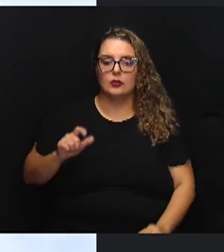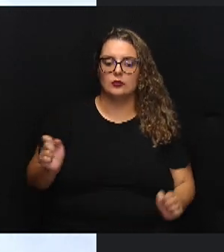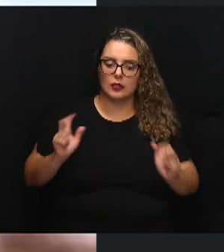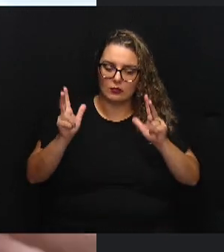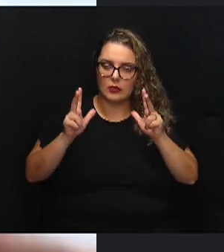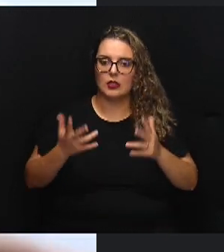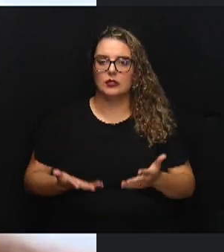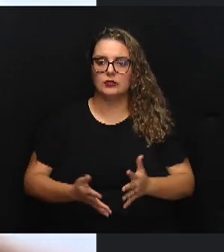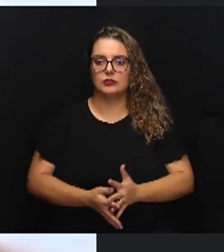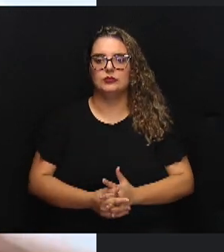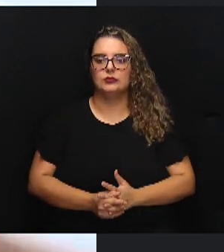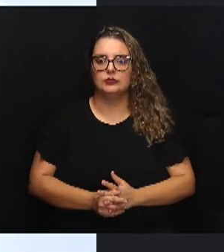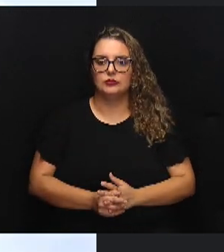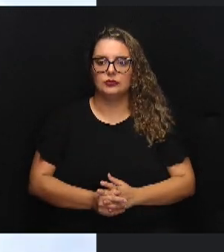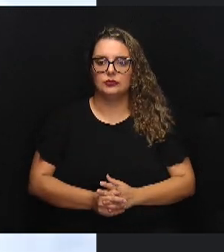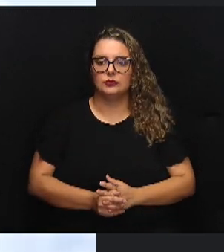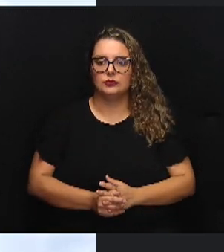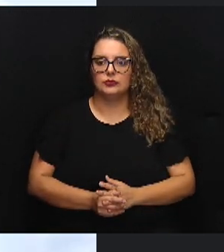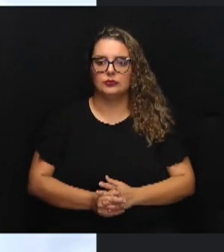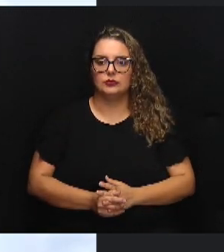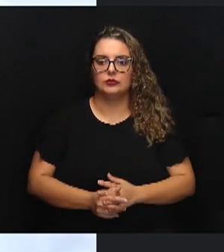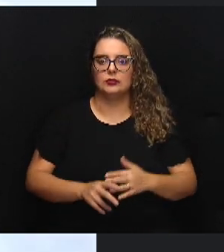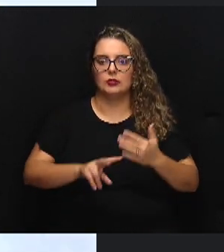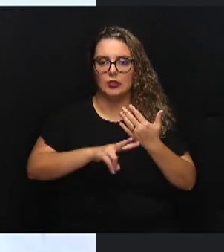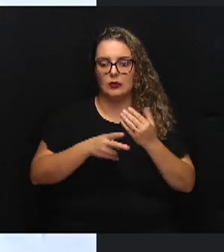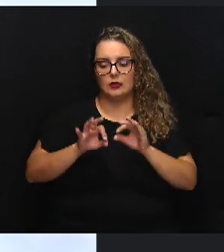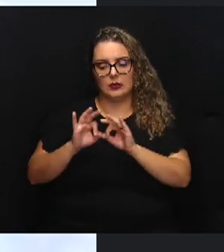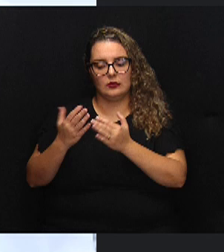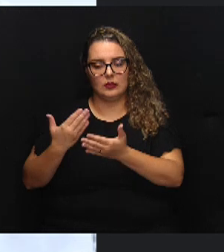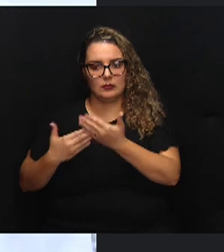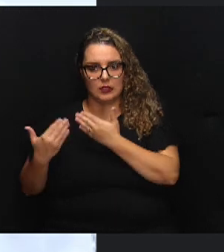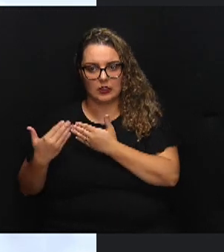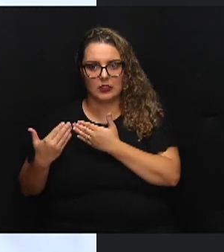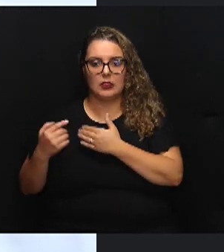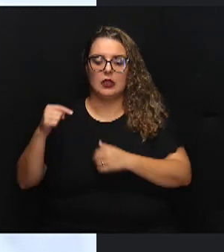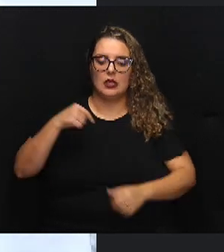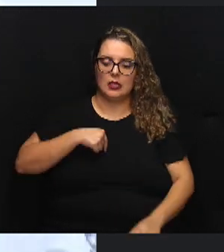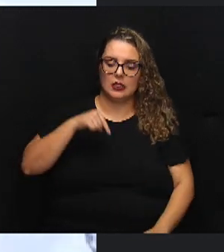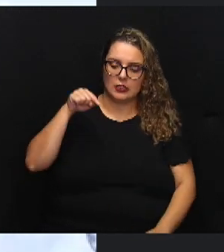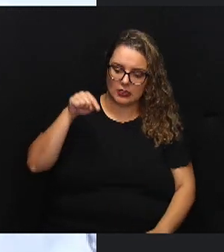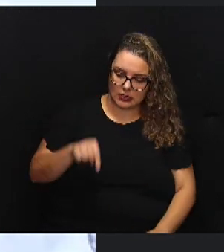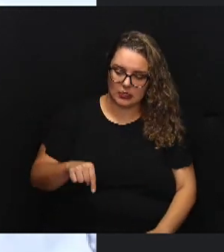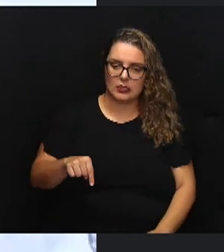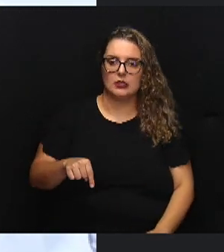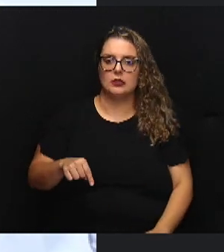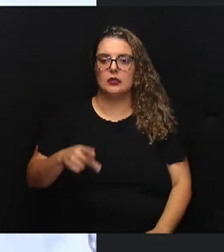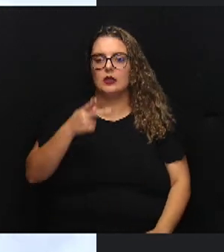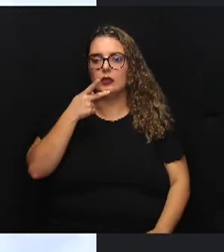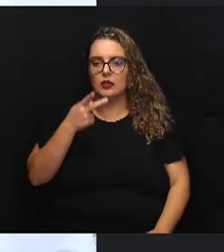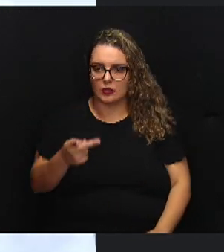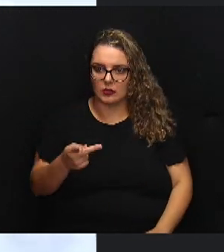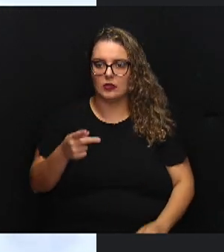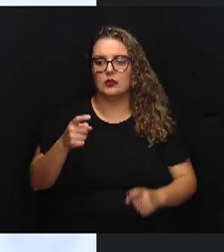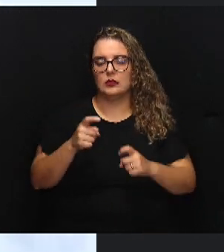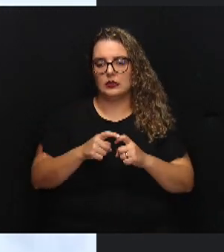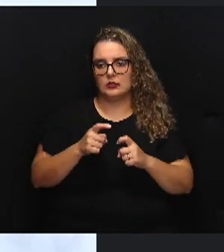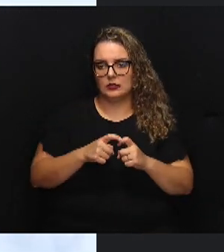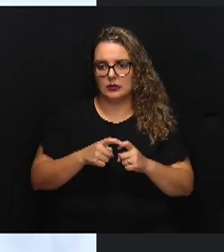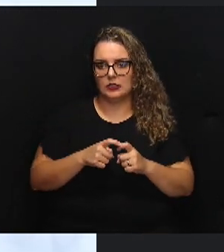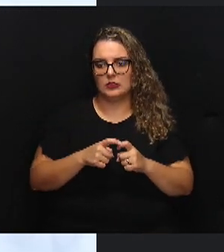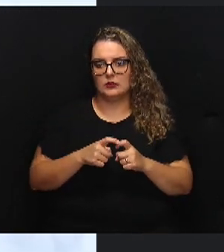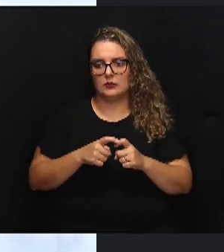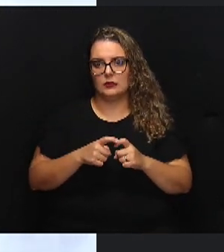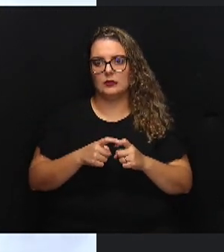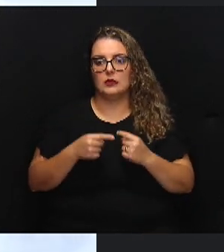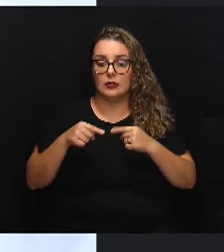ele teve um evento familiar. Aí, nessa situação, ele deve dizer isso ao médico e provocar